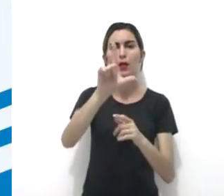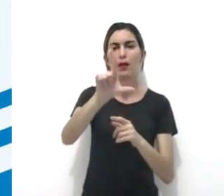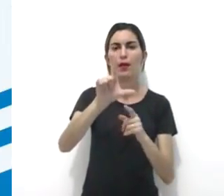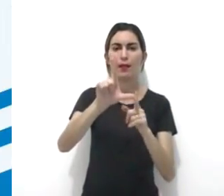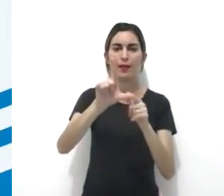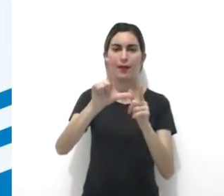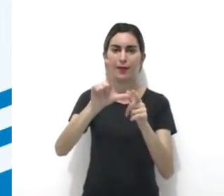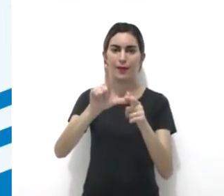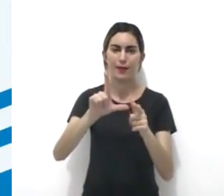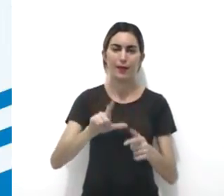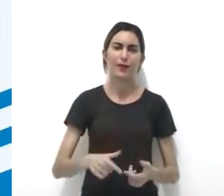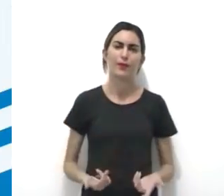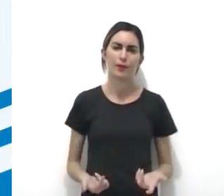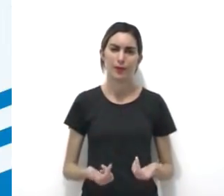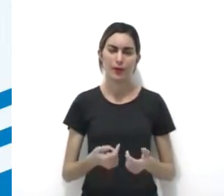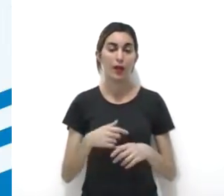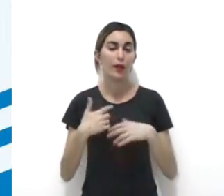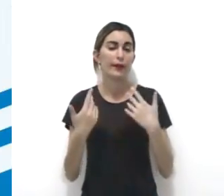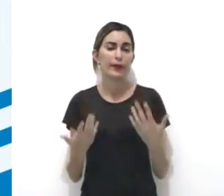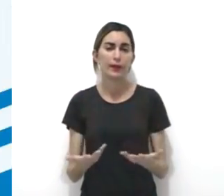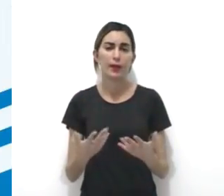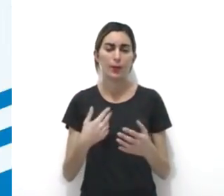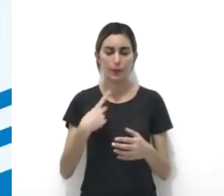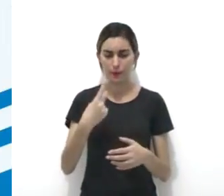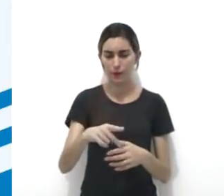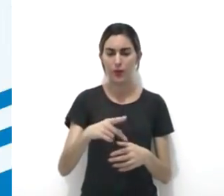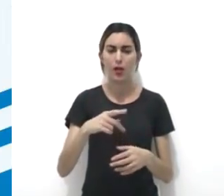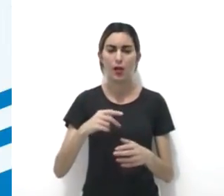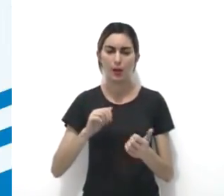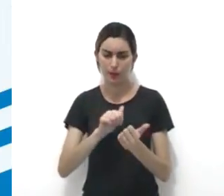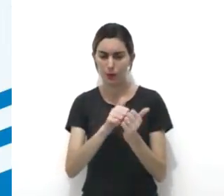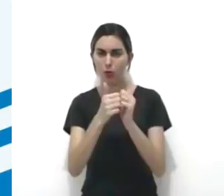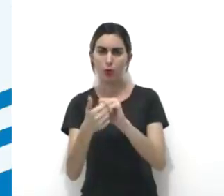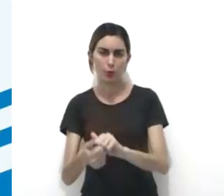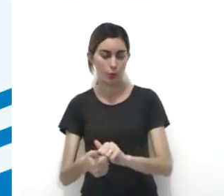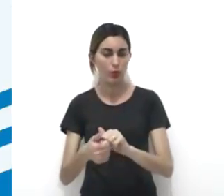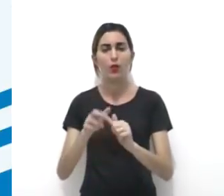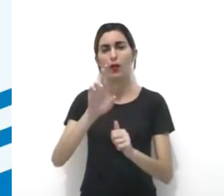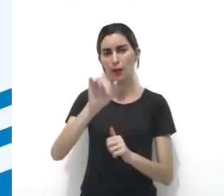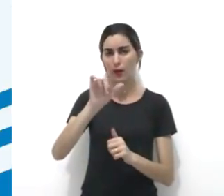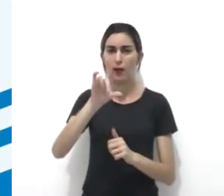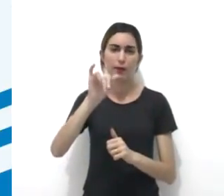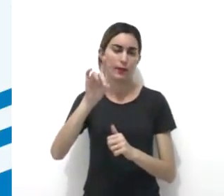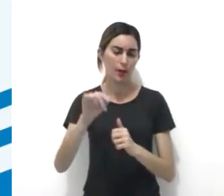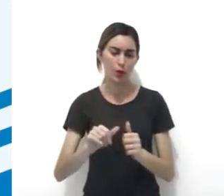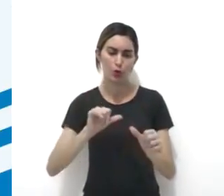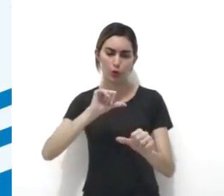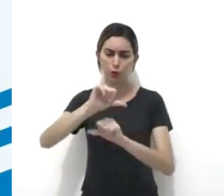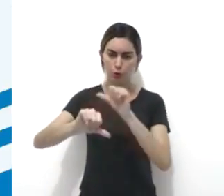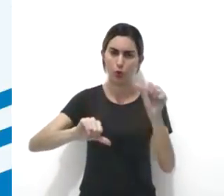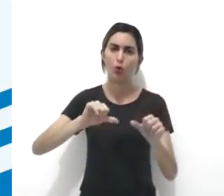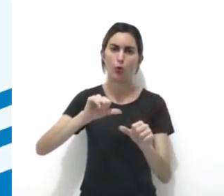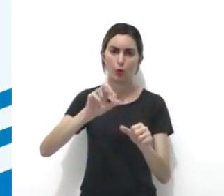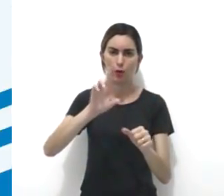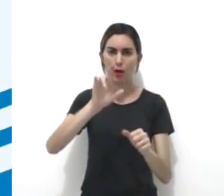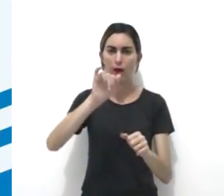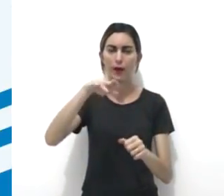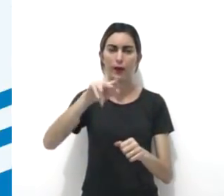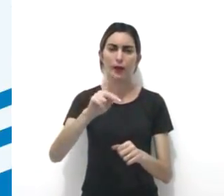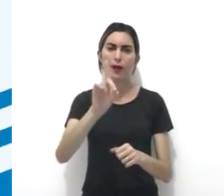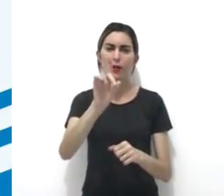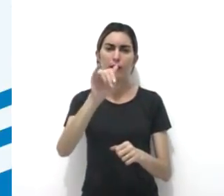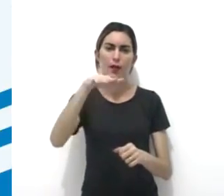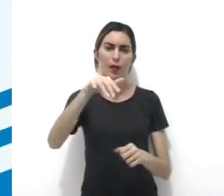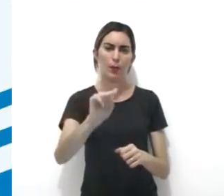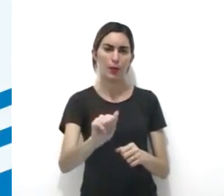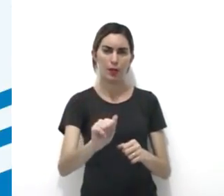letra inicial da peça. Então, para se adequar à realidade, trocou-se o nome rainha